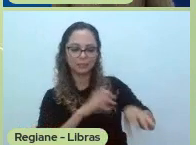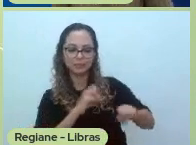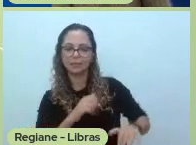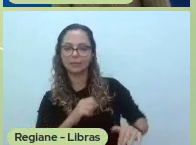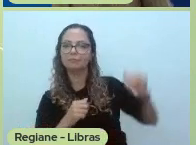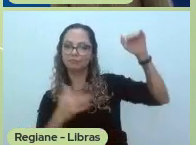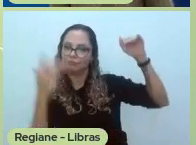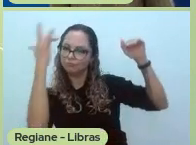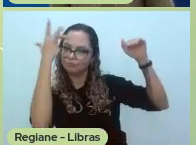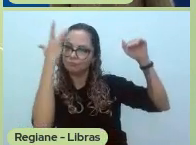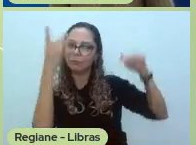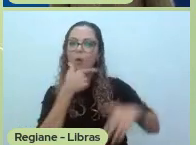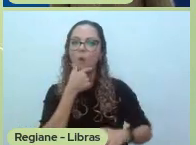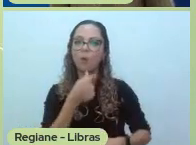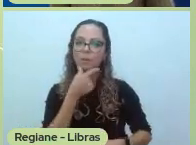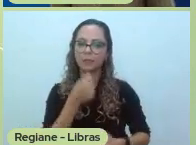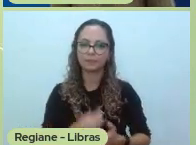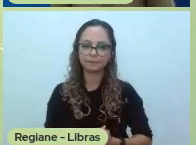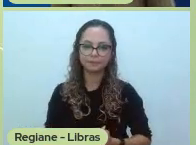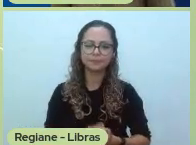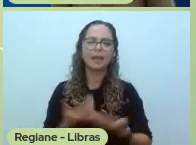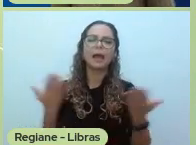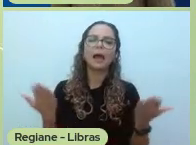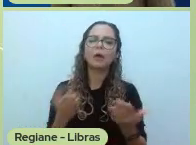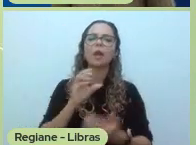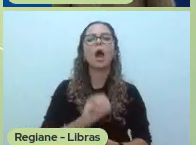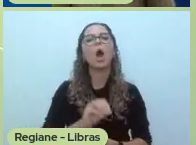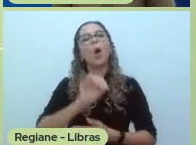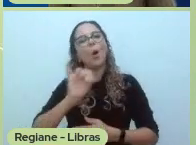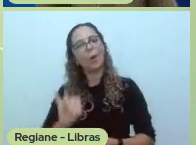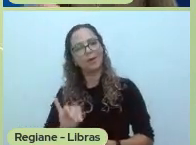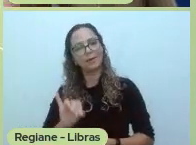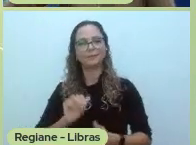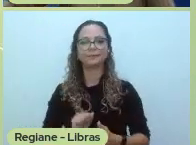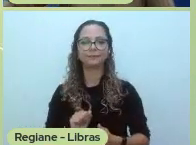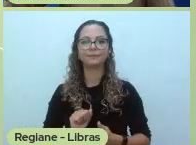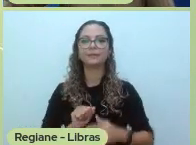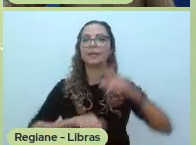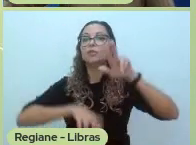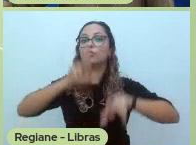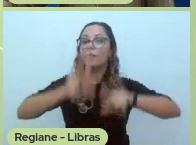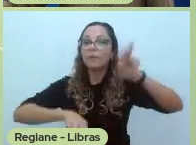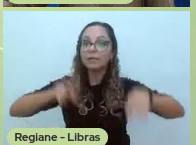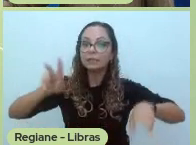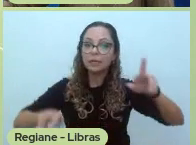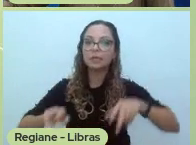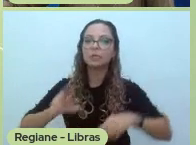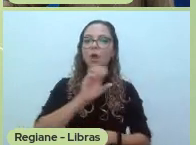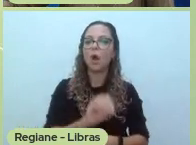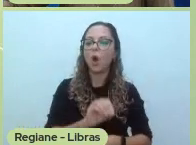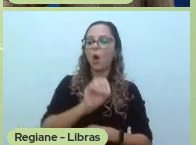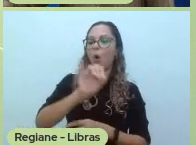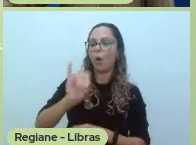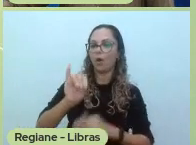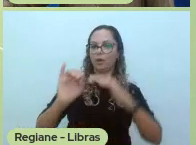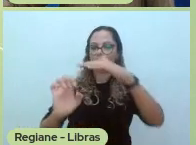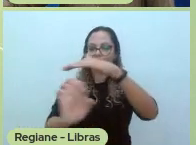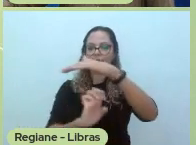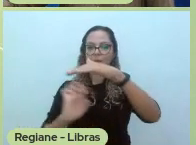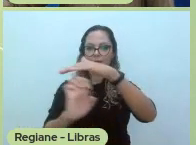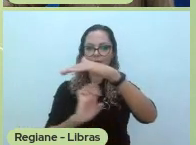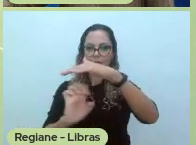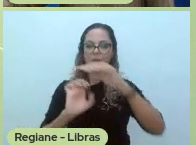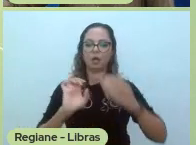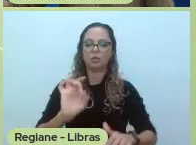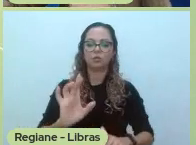queria comentar com vocês é o seguinte: diversidade na Oi, ela não é uma responsabilidade só da